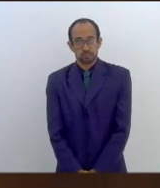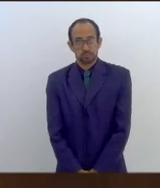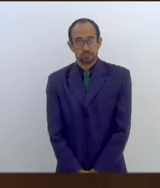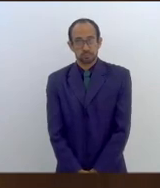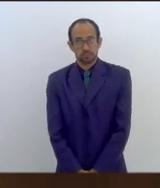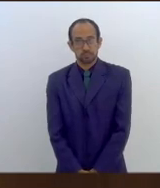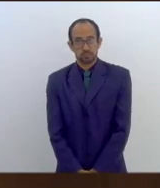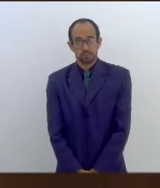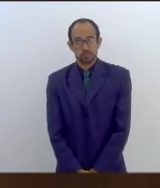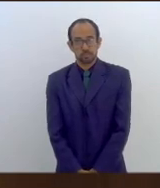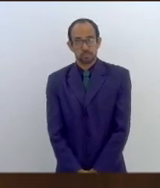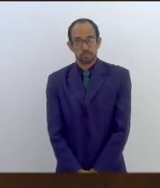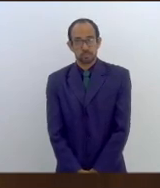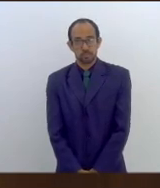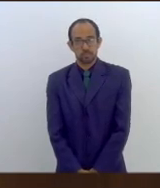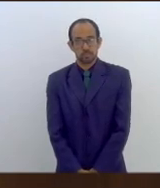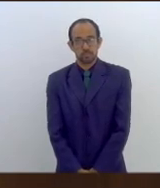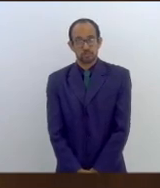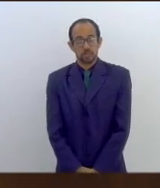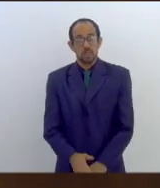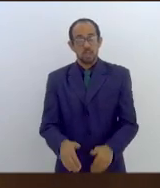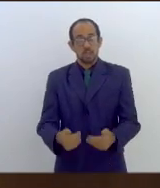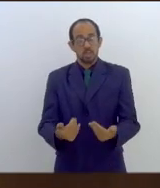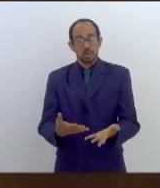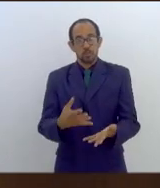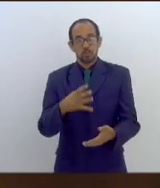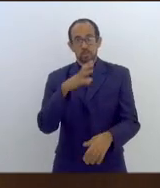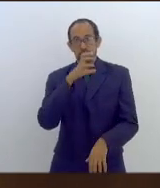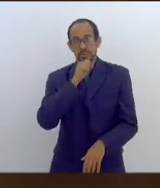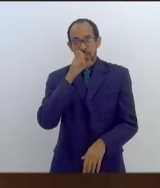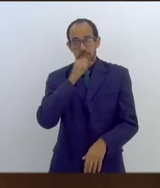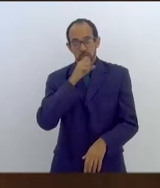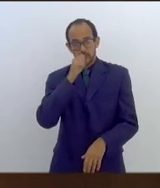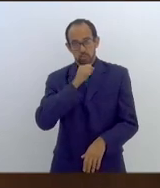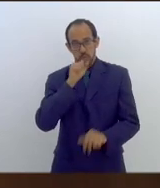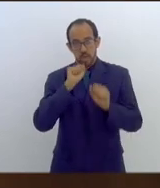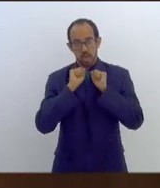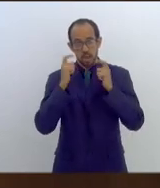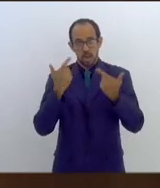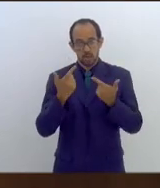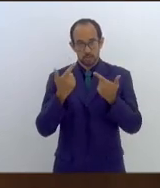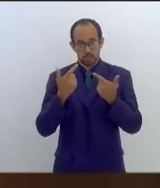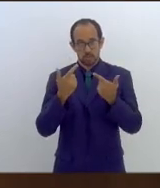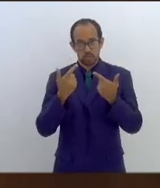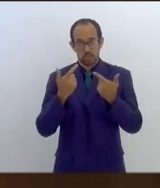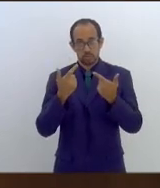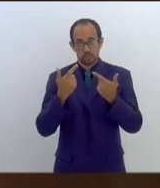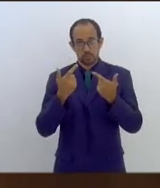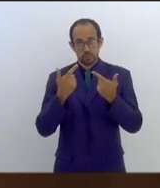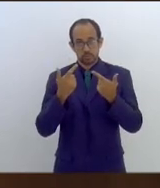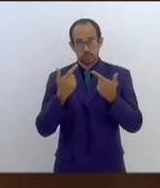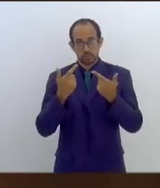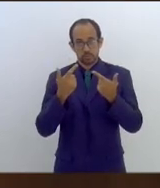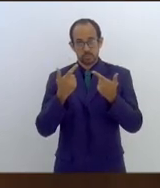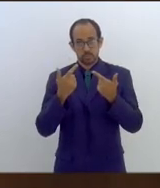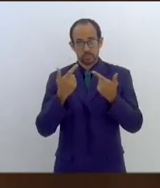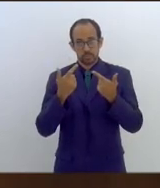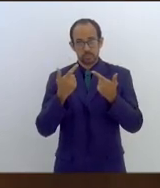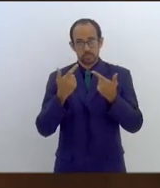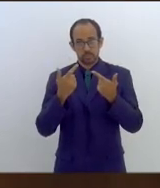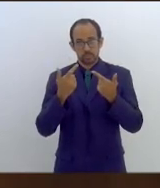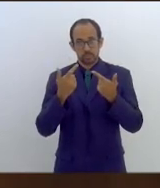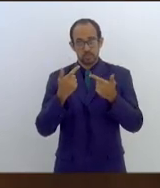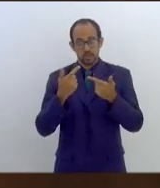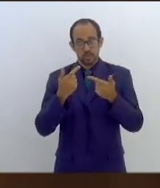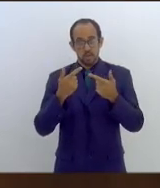presidente. No sábado, a Assembleia Legislativa pelejou contra a Câmara de